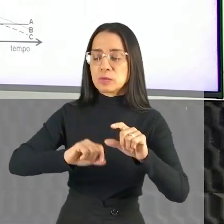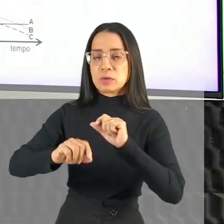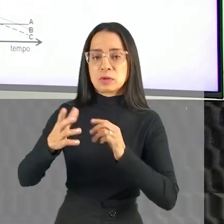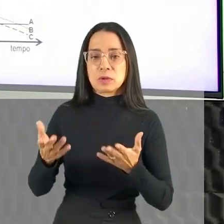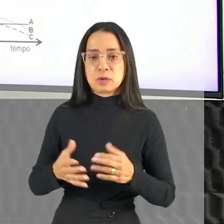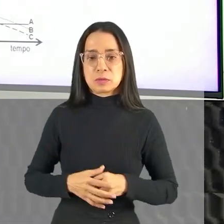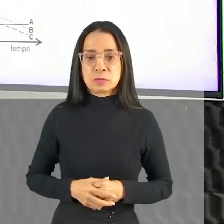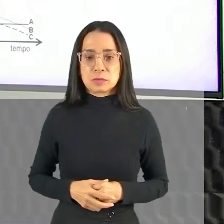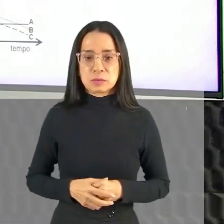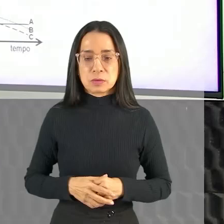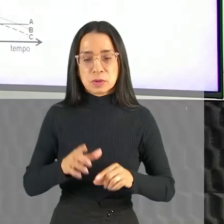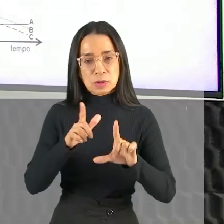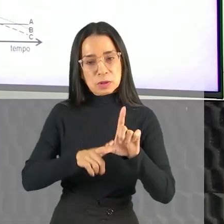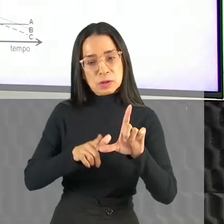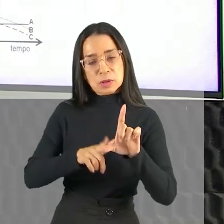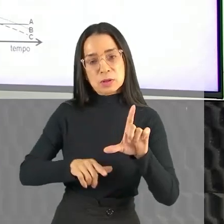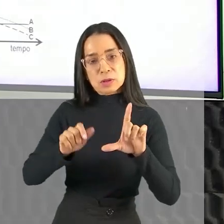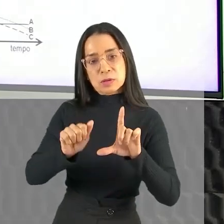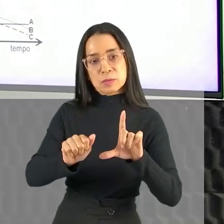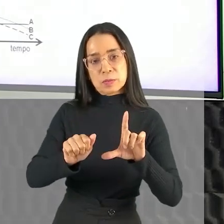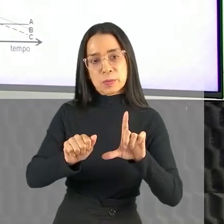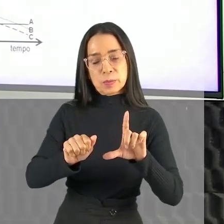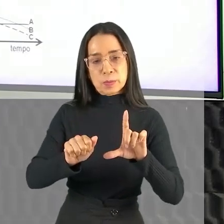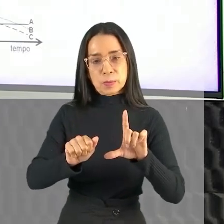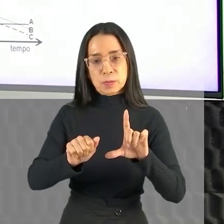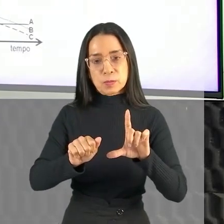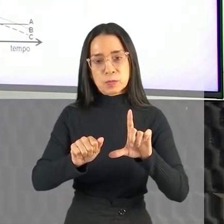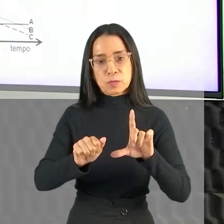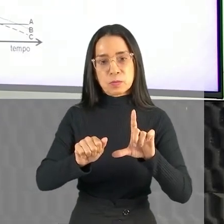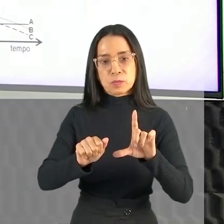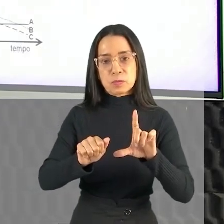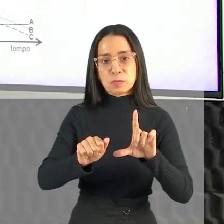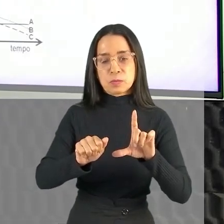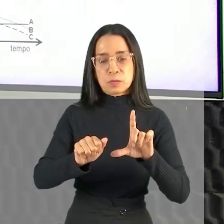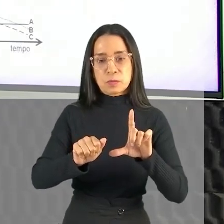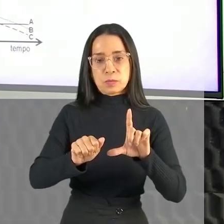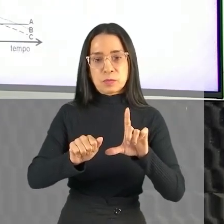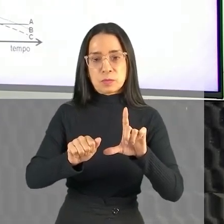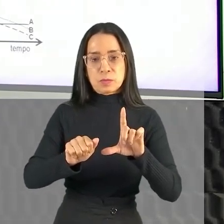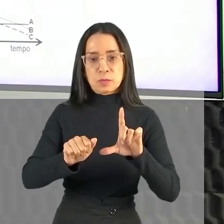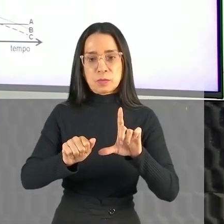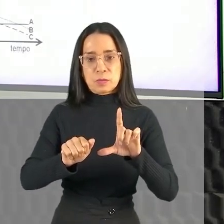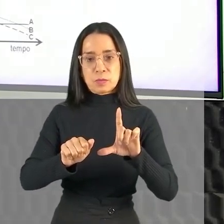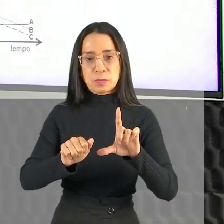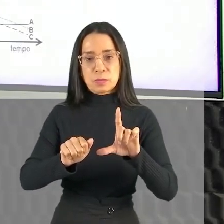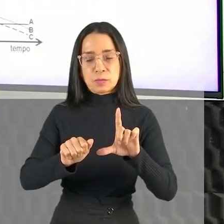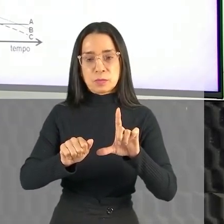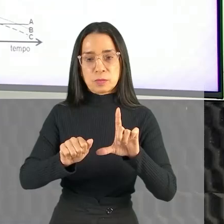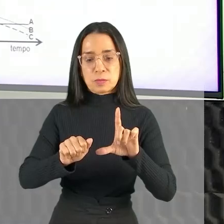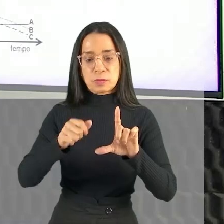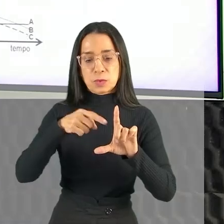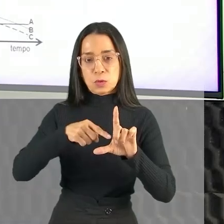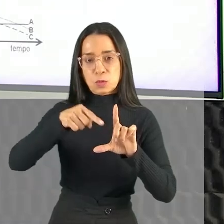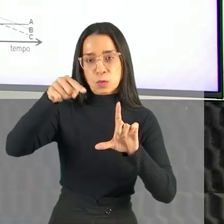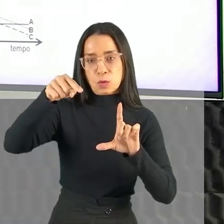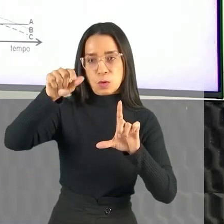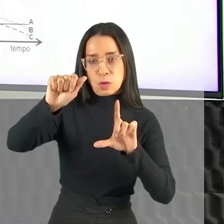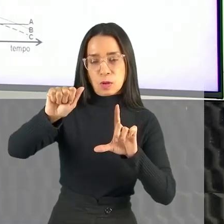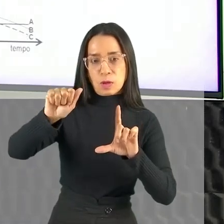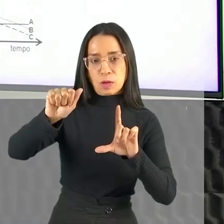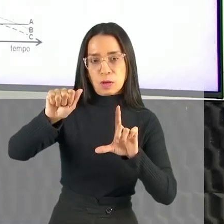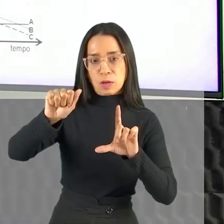aqui uma legenda, mas aí eu digo para vocês aqui, ó. As letras A do gráfico, dos gráficos